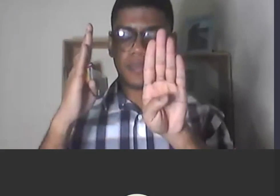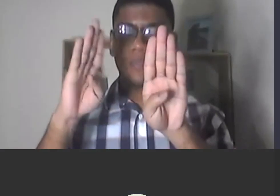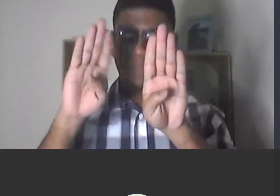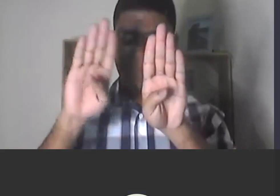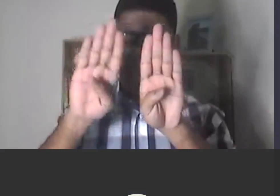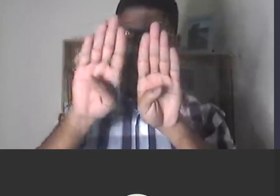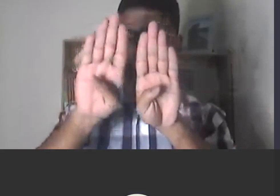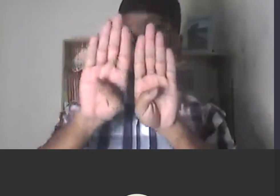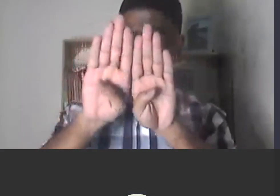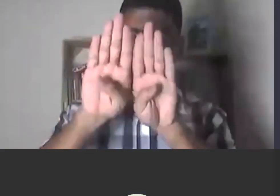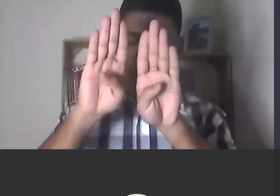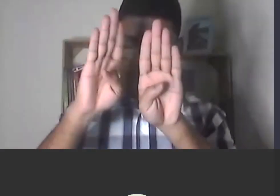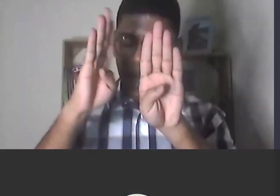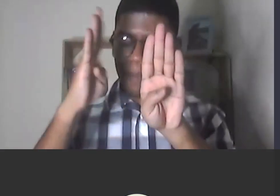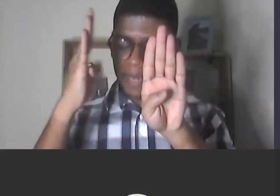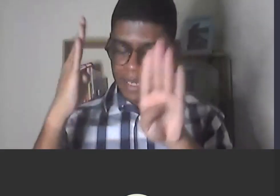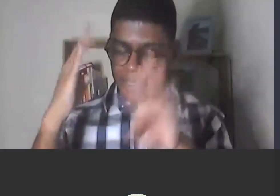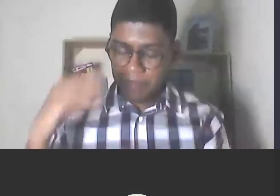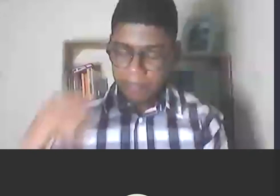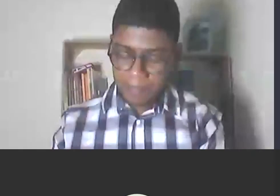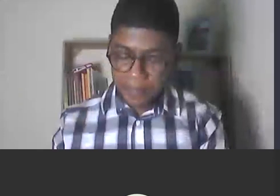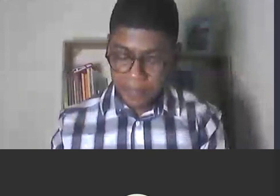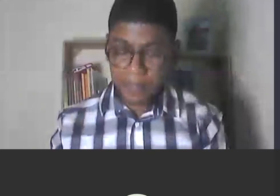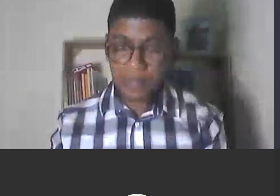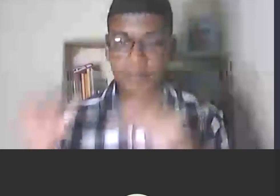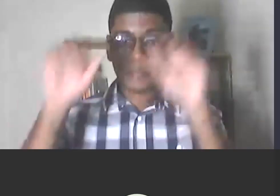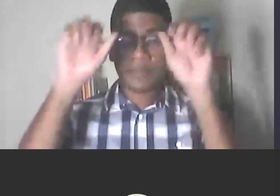Abrir. Abrir. Abrir.